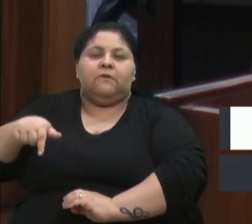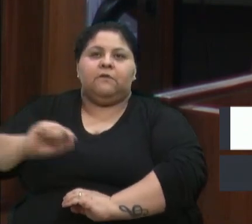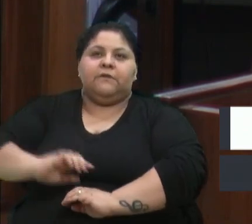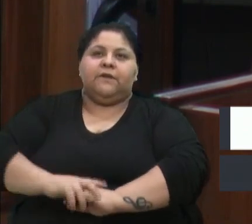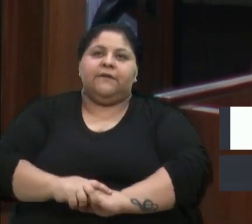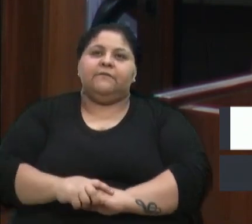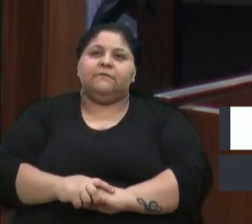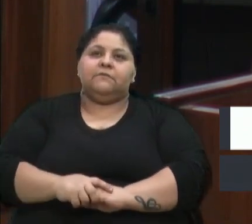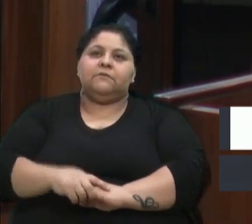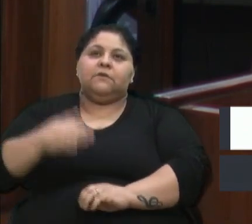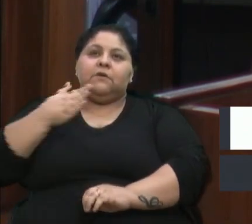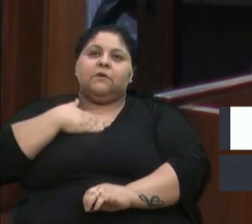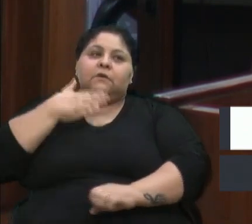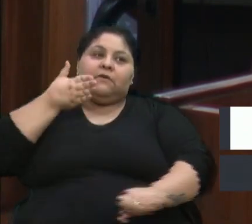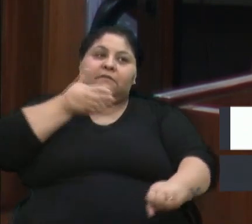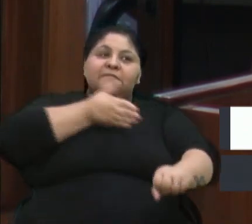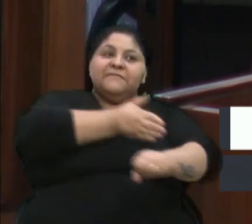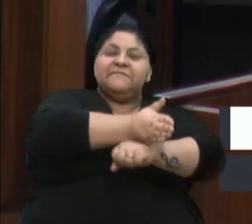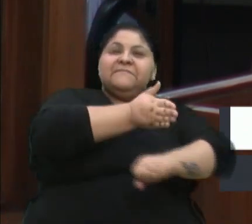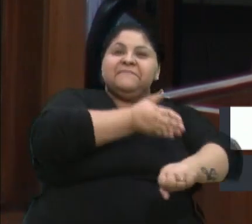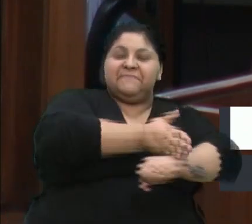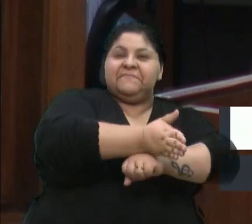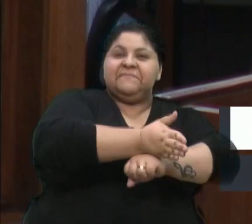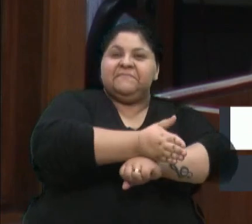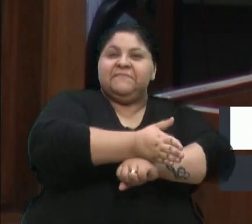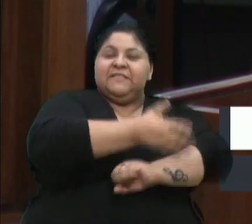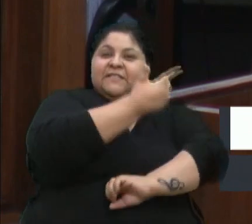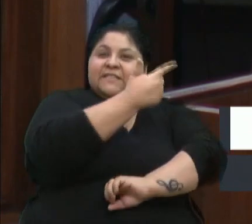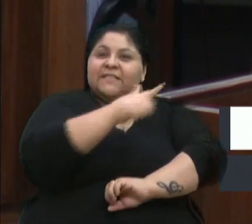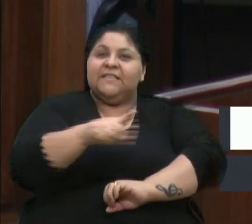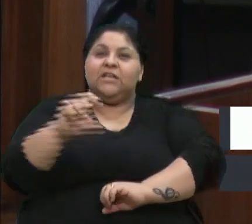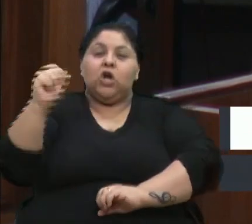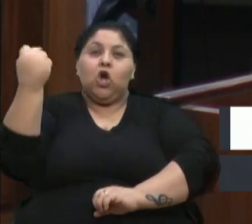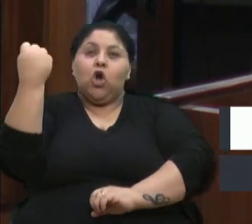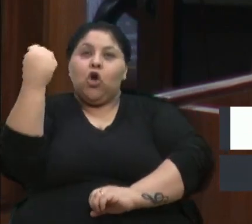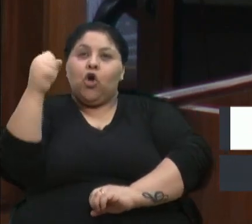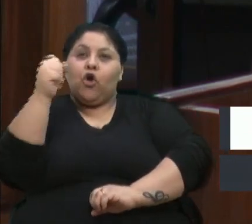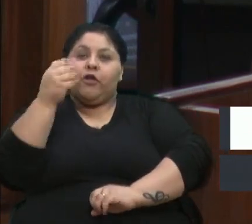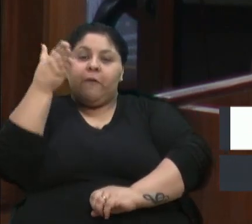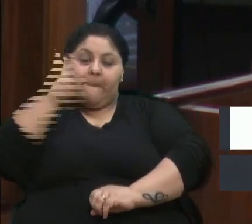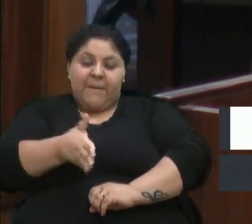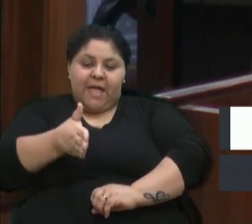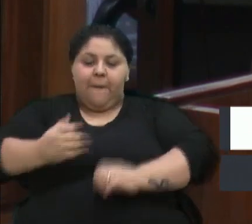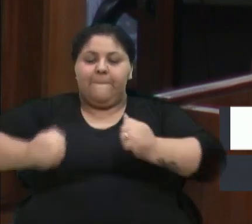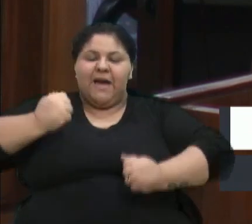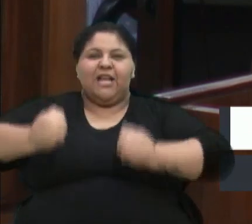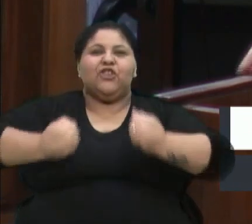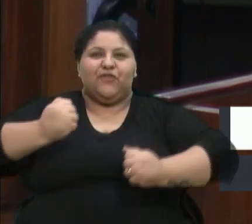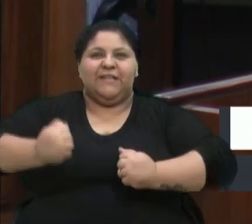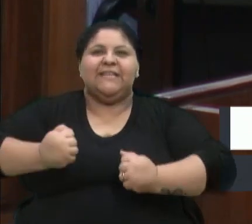Eu estive participando mais uma vez da 8ª edição da meia maratona de Caxias,